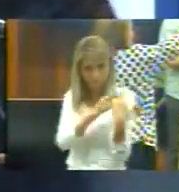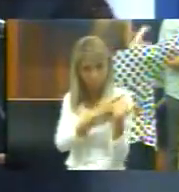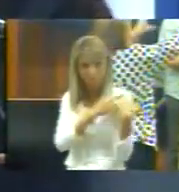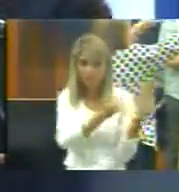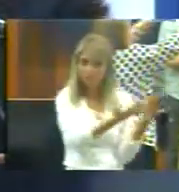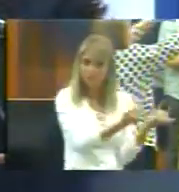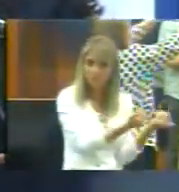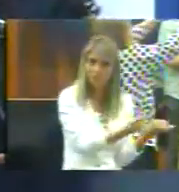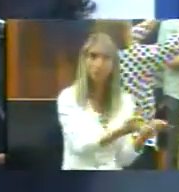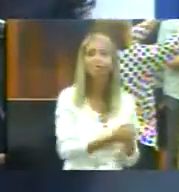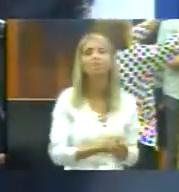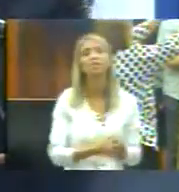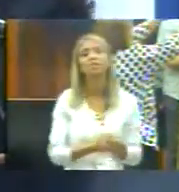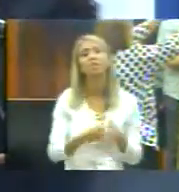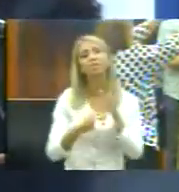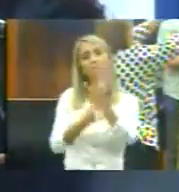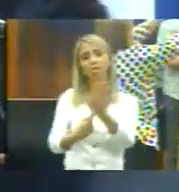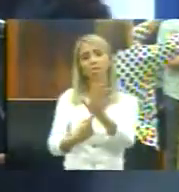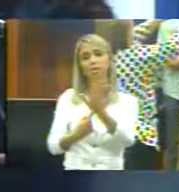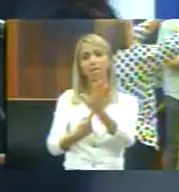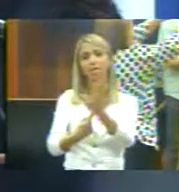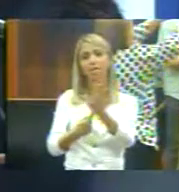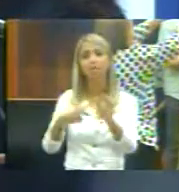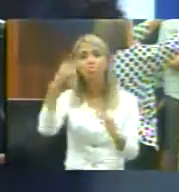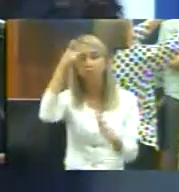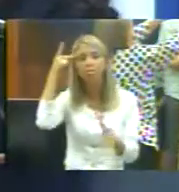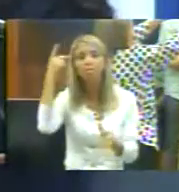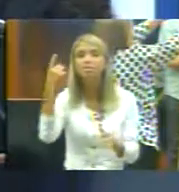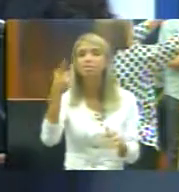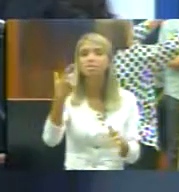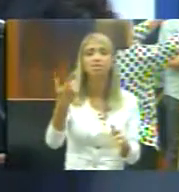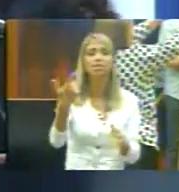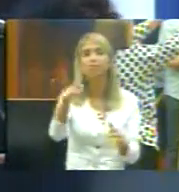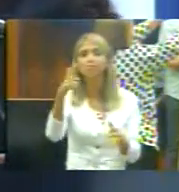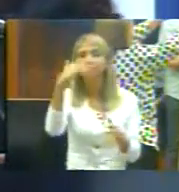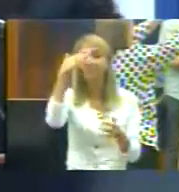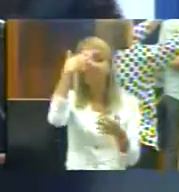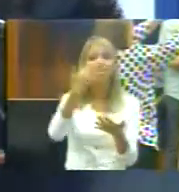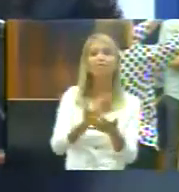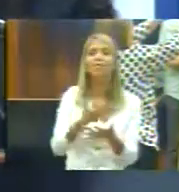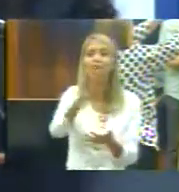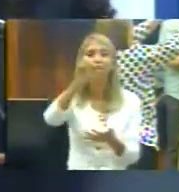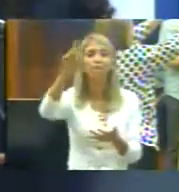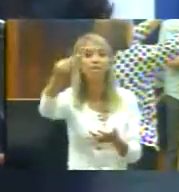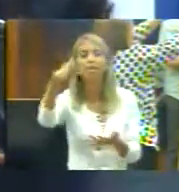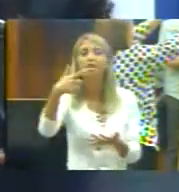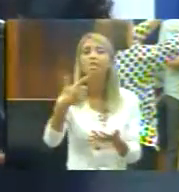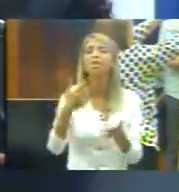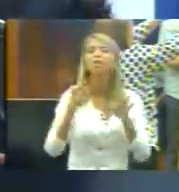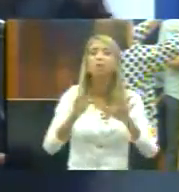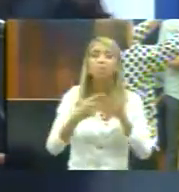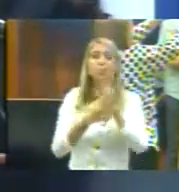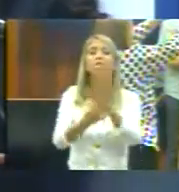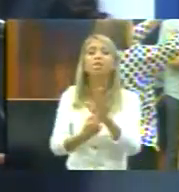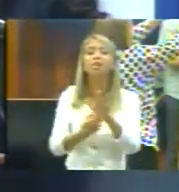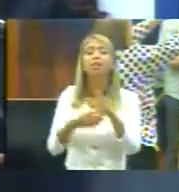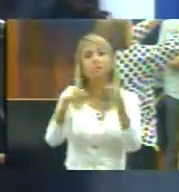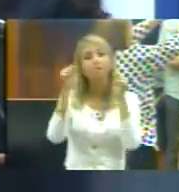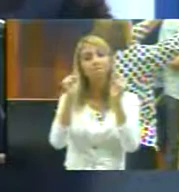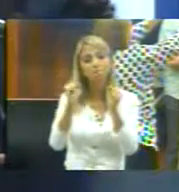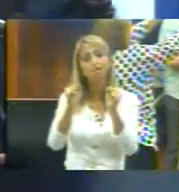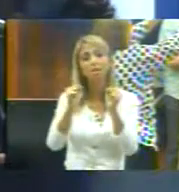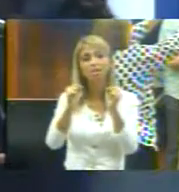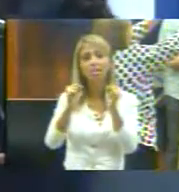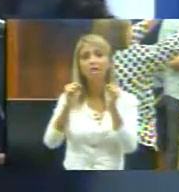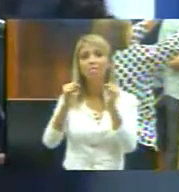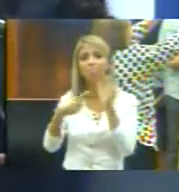representando, e mostrar para aqueles que estão desacreditados que pode sim, que a gente tem voz, a gente pode falar. E